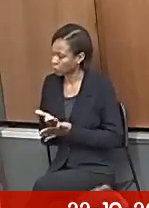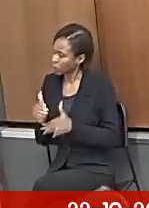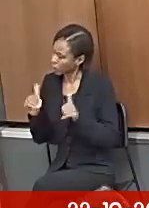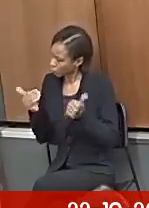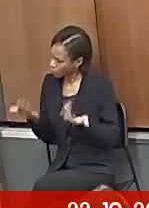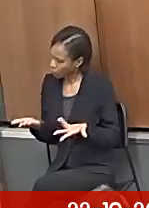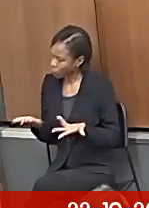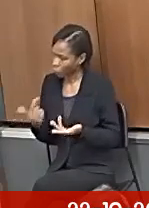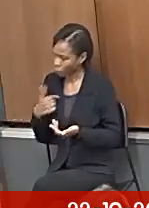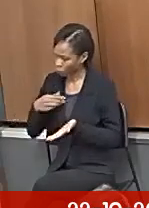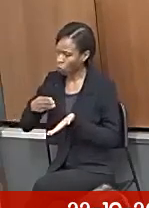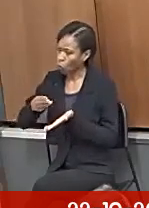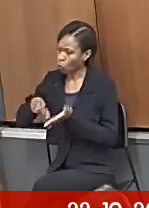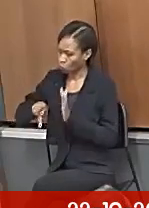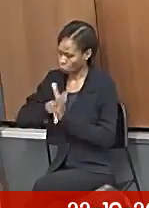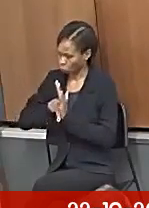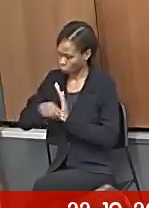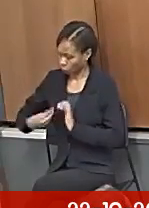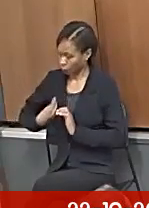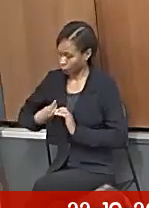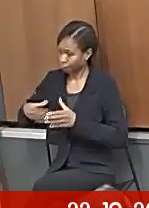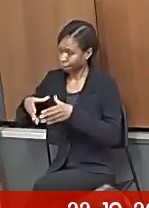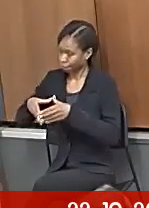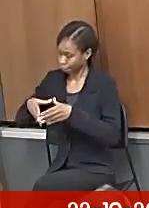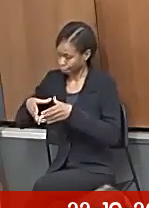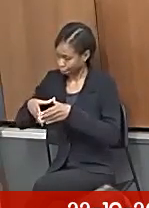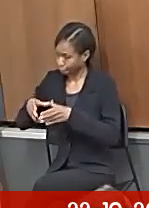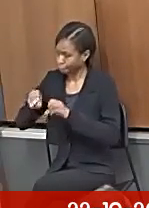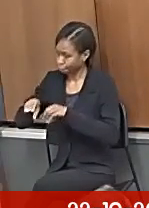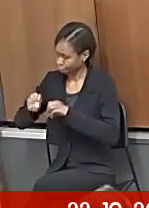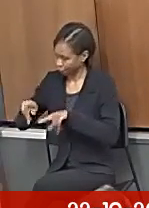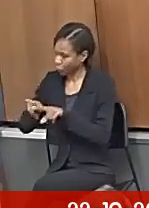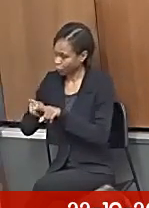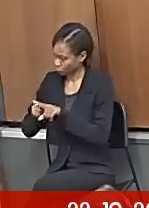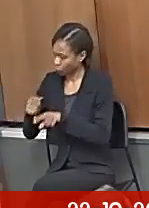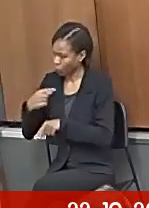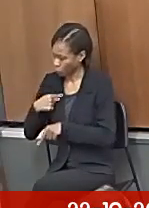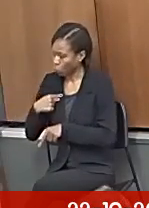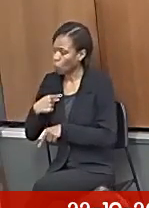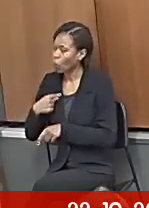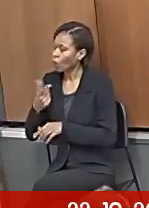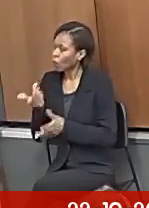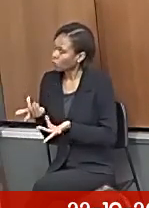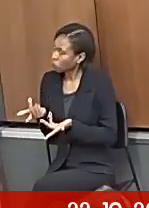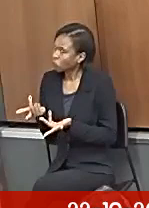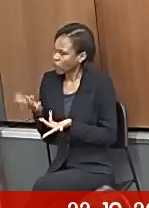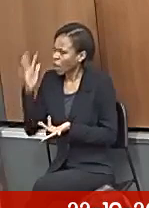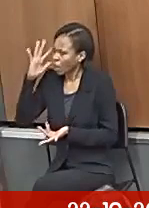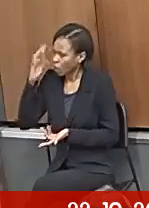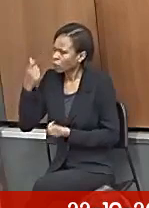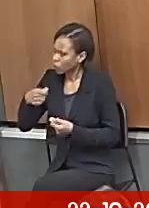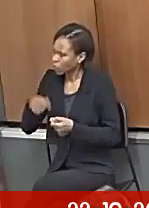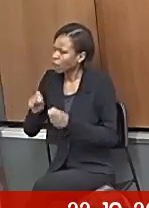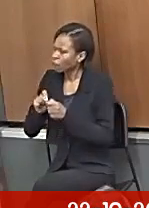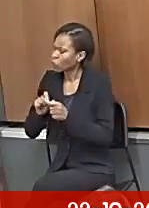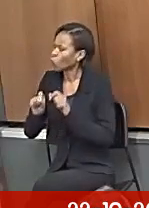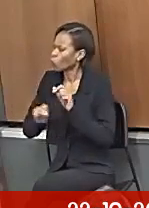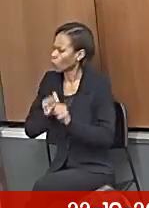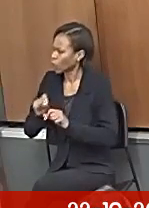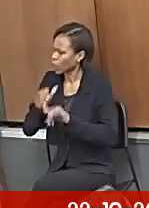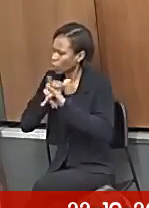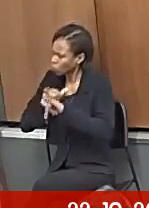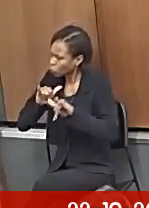Então, como membro da Comissão de Educação também, não tem outra coisa a fazer a não ser uma nota de repúdio